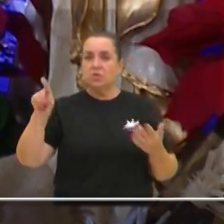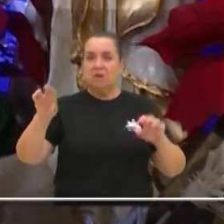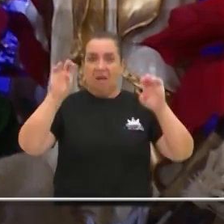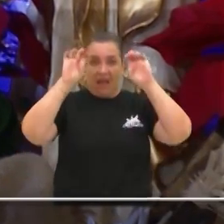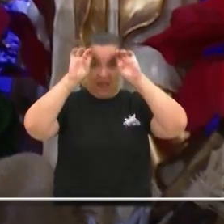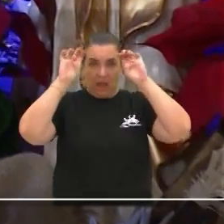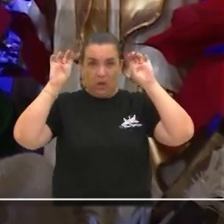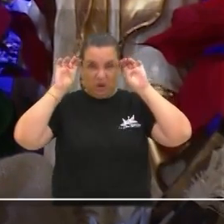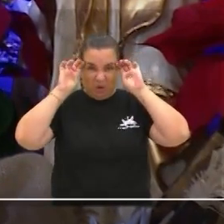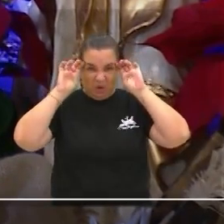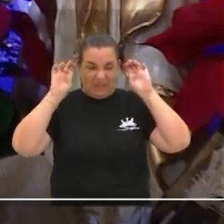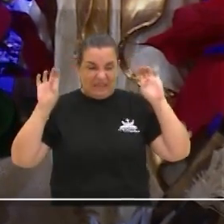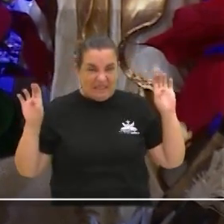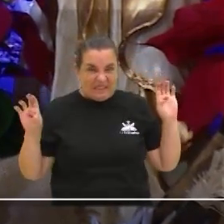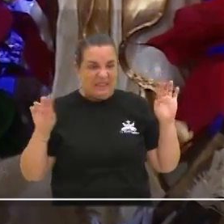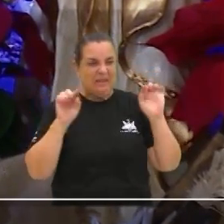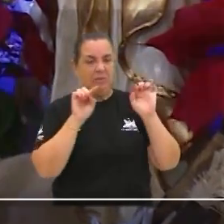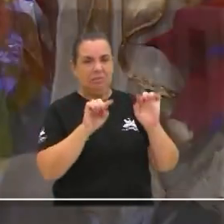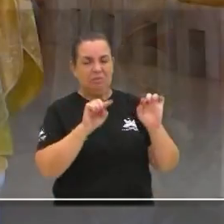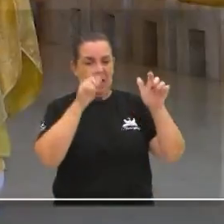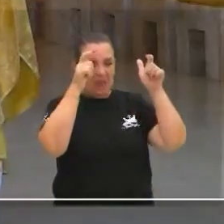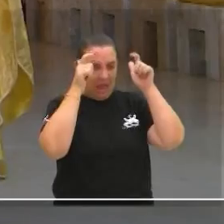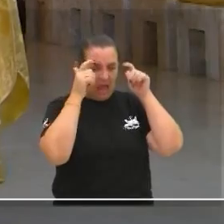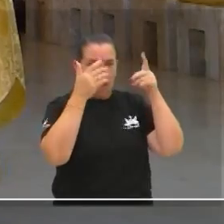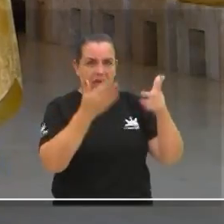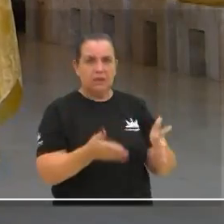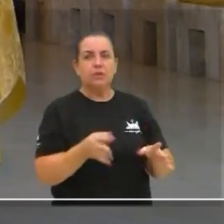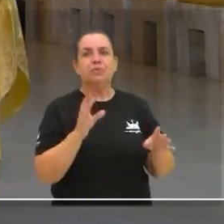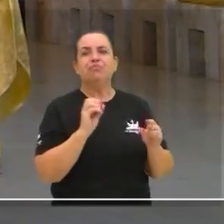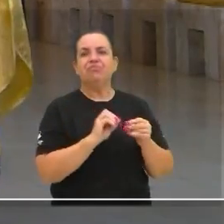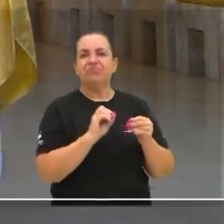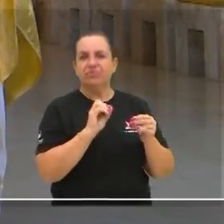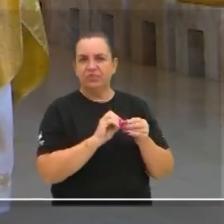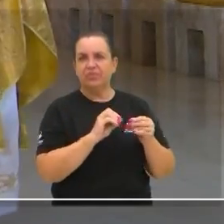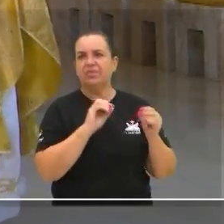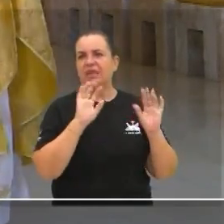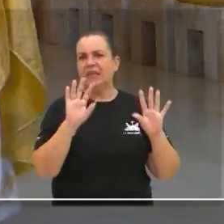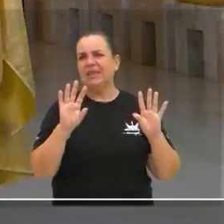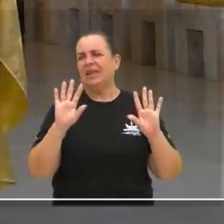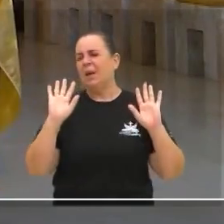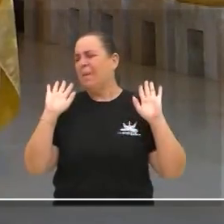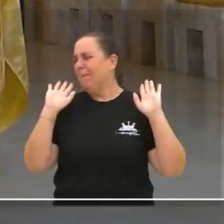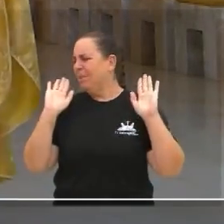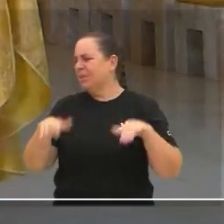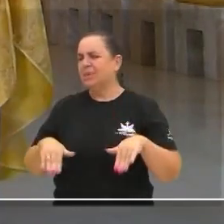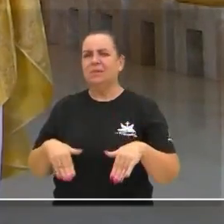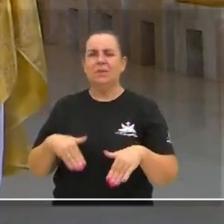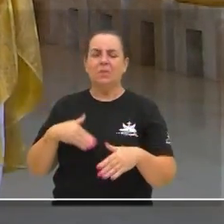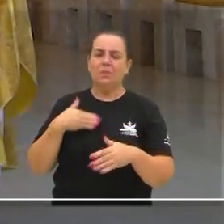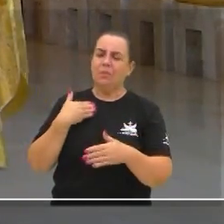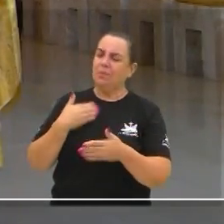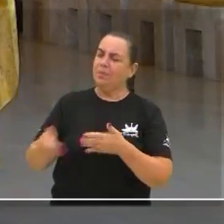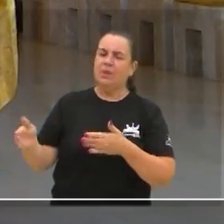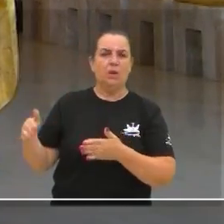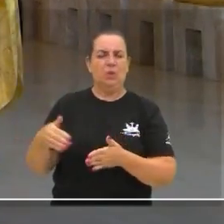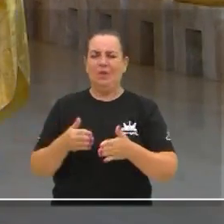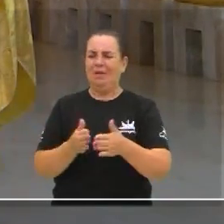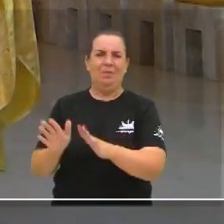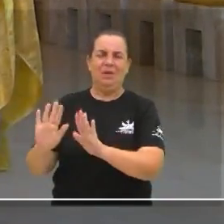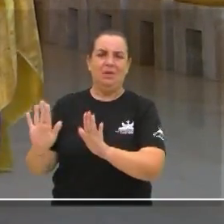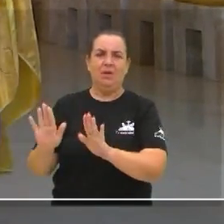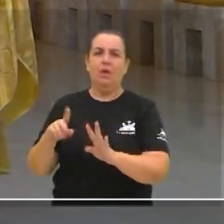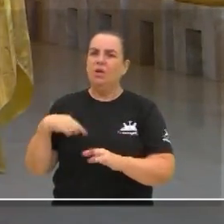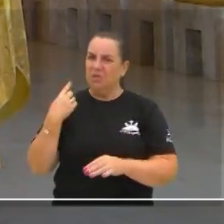Herodes, o Herodes rei, que fez com que quase se perdesse no caminho,